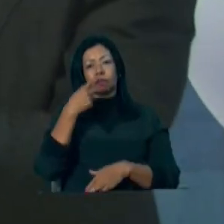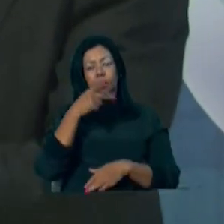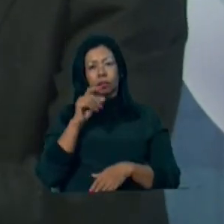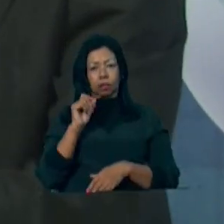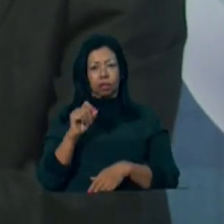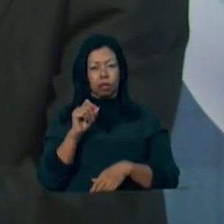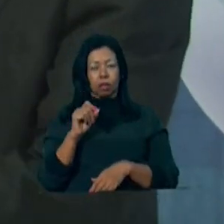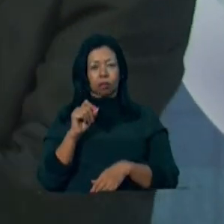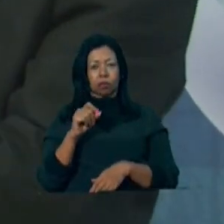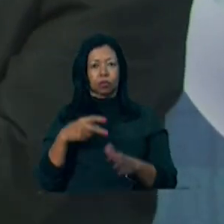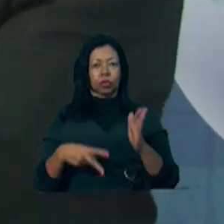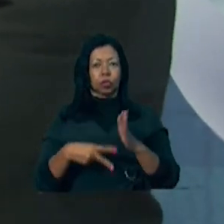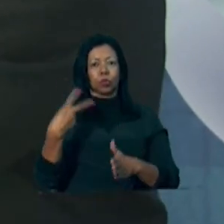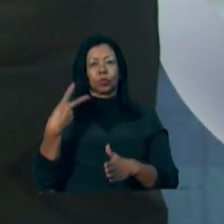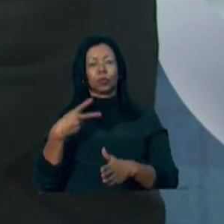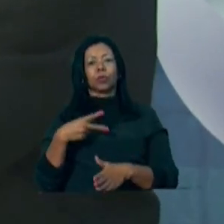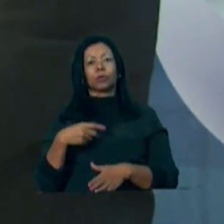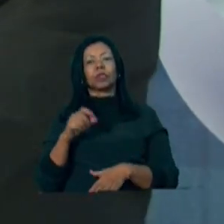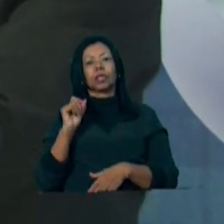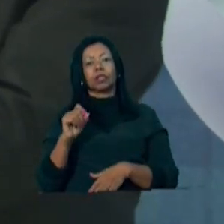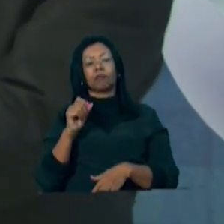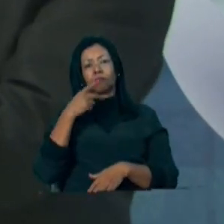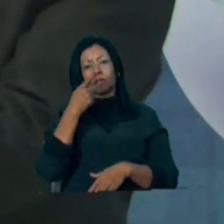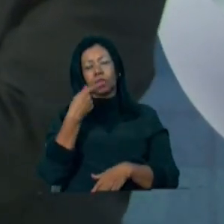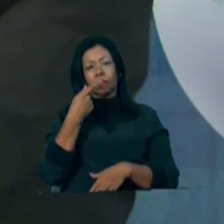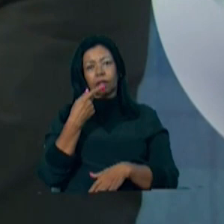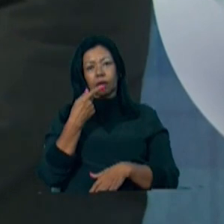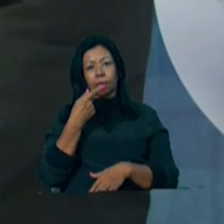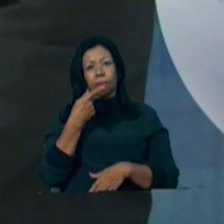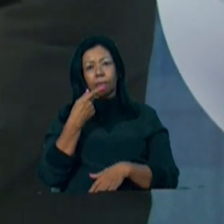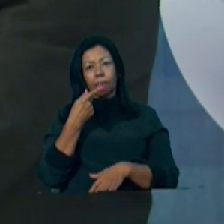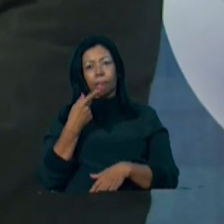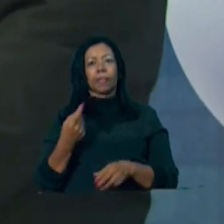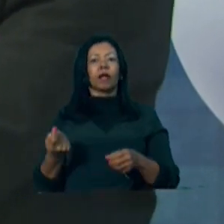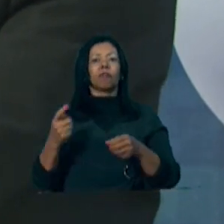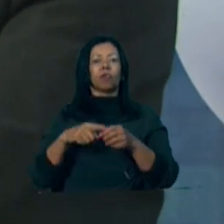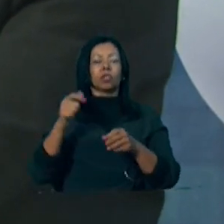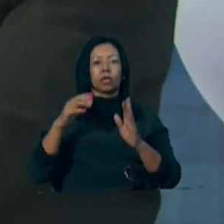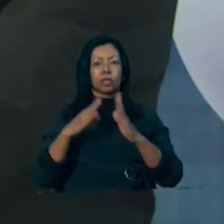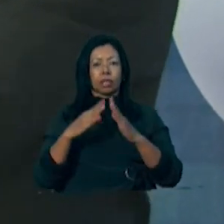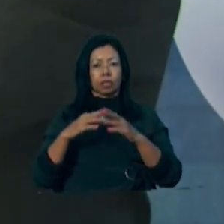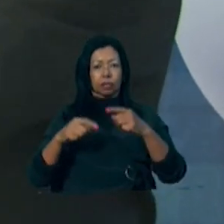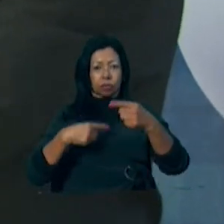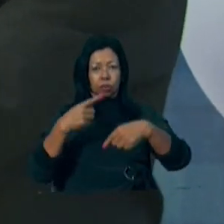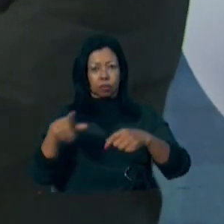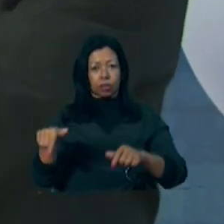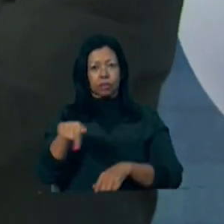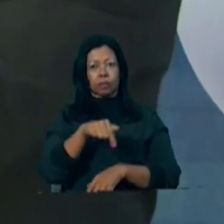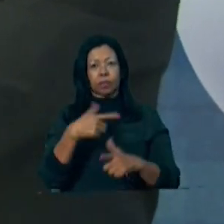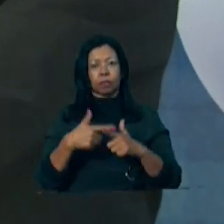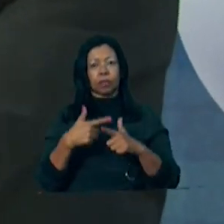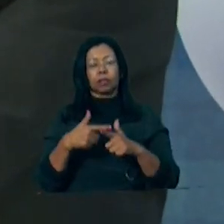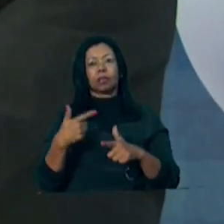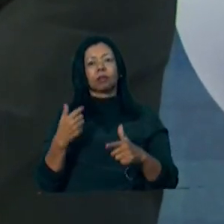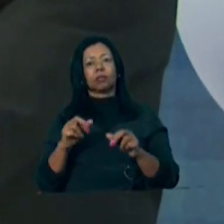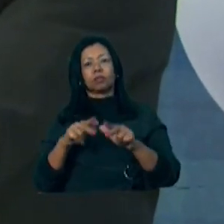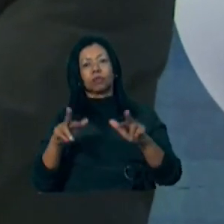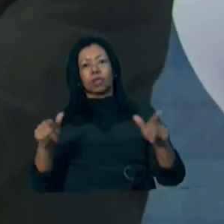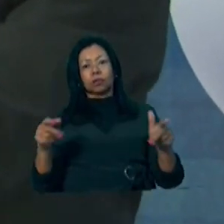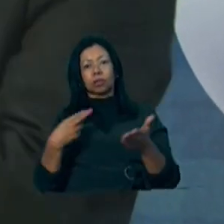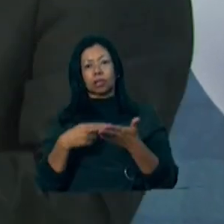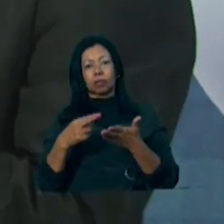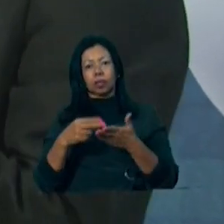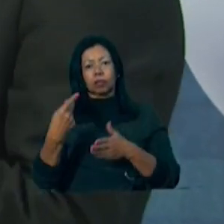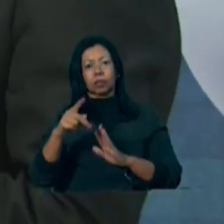aliás este segundo requerimento na qual nós iremos falar retorna essa casa na semana que vem porque a senhora ainda tem vários requerimentos